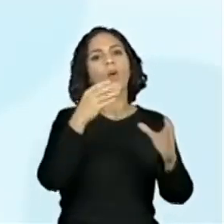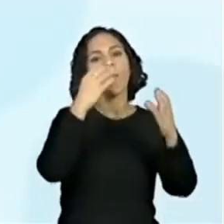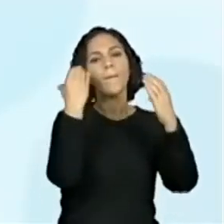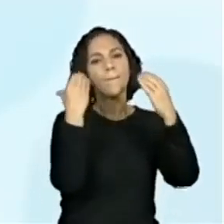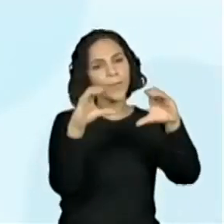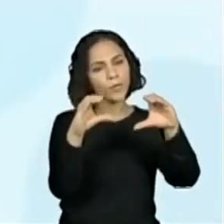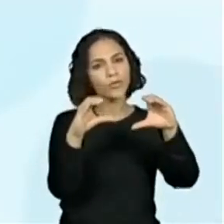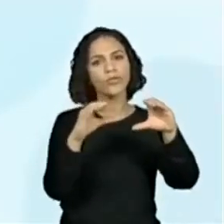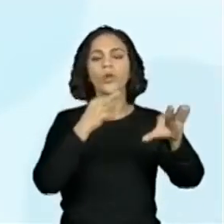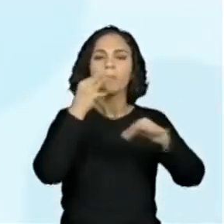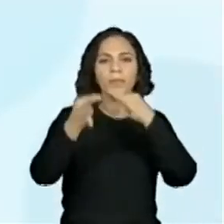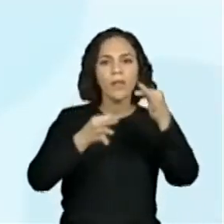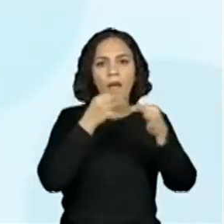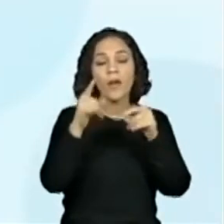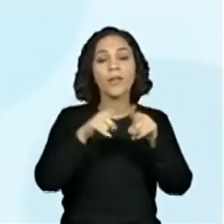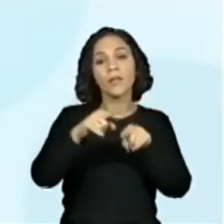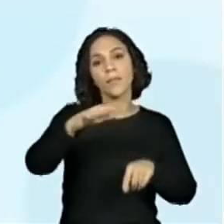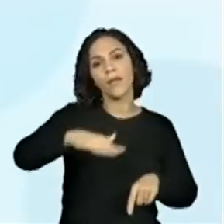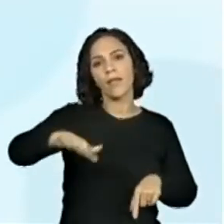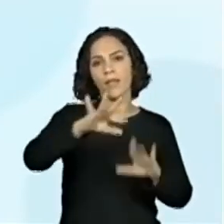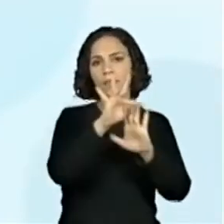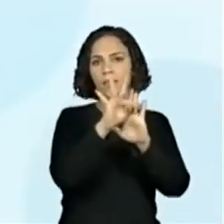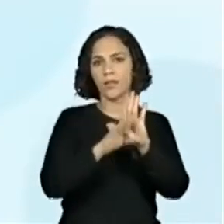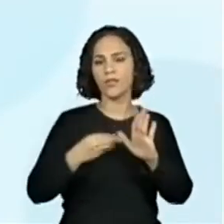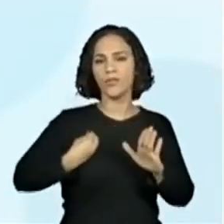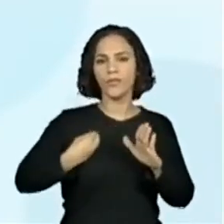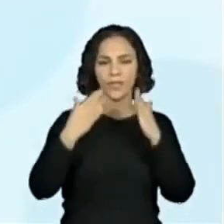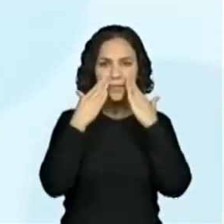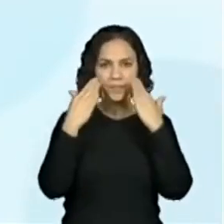entre outros textos do campo da vida pública.